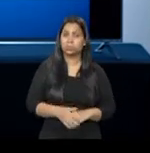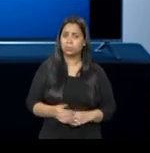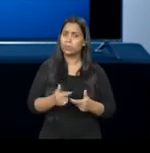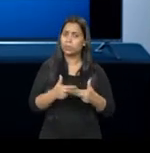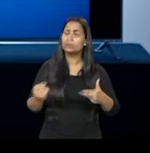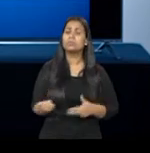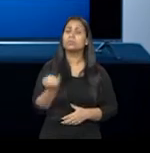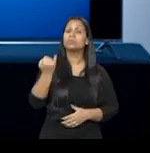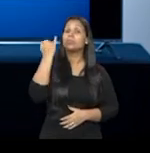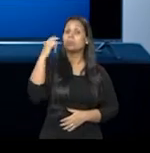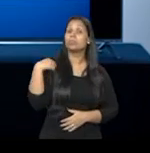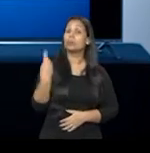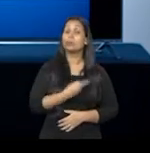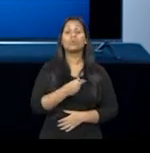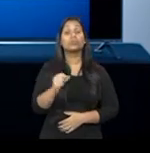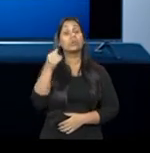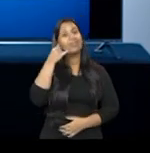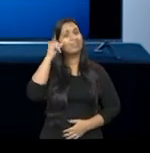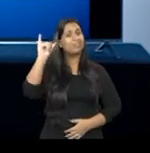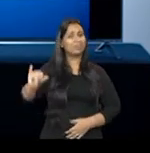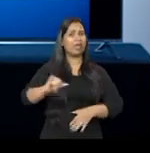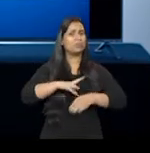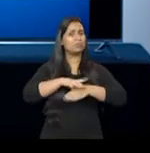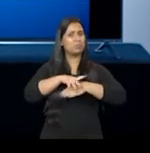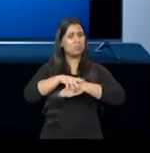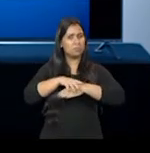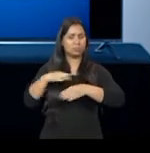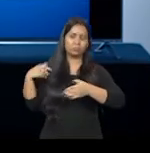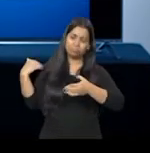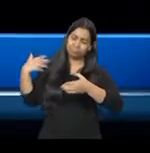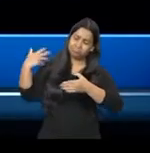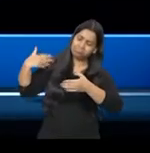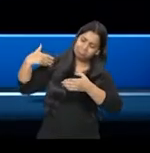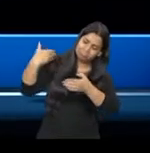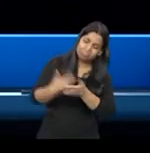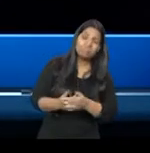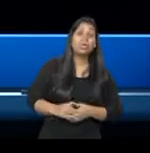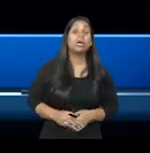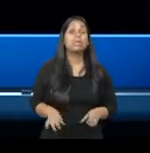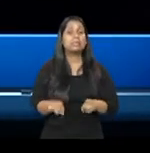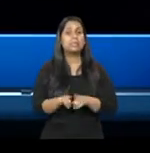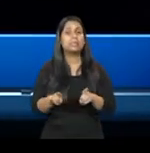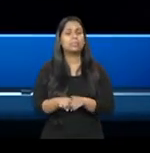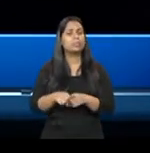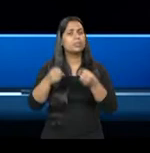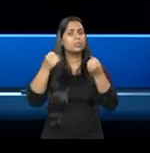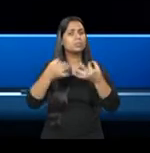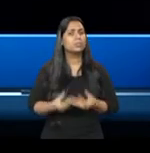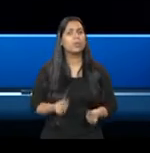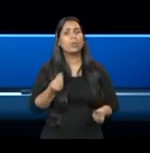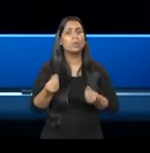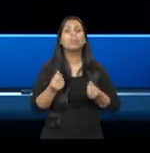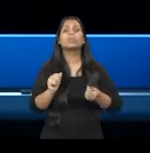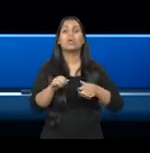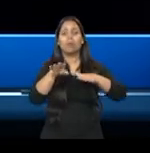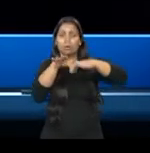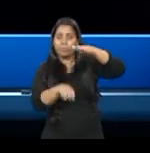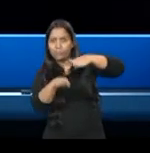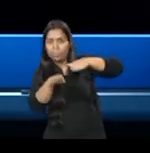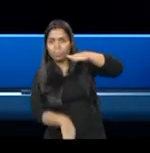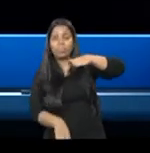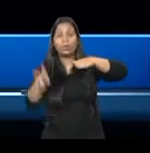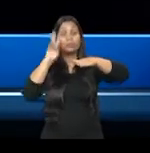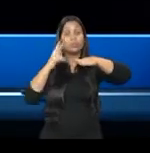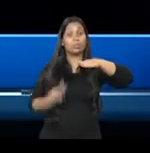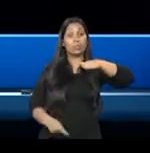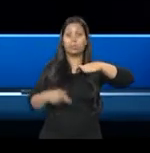foram importantes para a gente evitar uma série de doenças ao longo da história. Falei um pouquinho também de como essa desigualdade histórica no